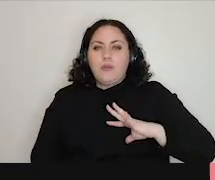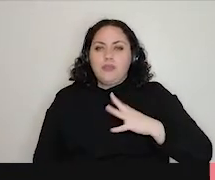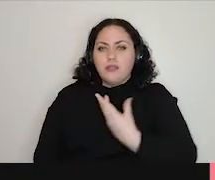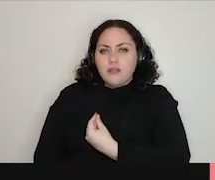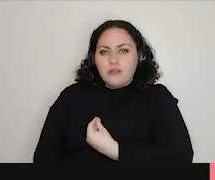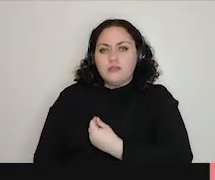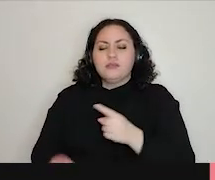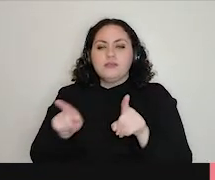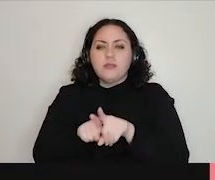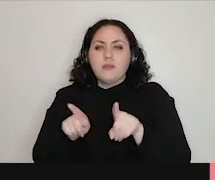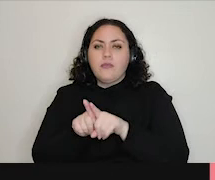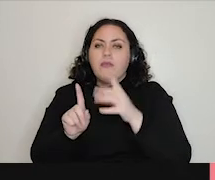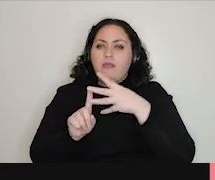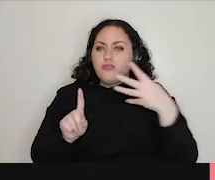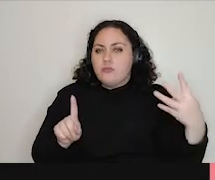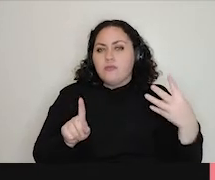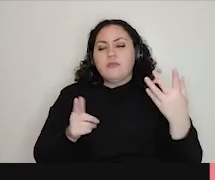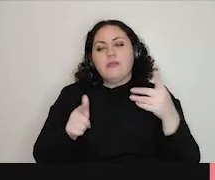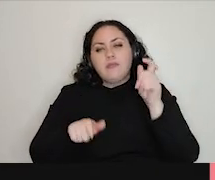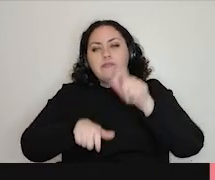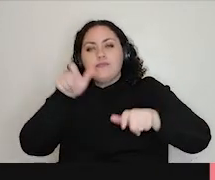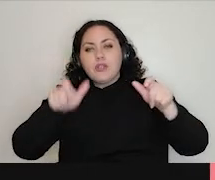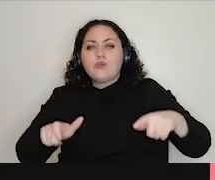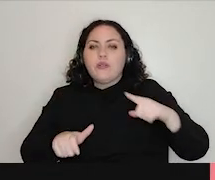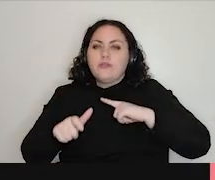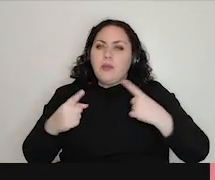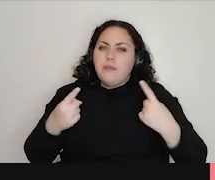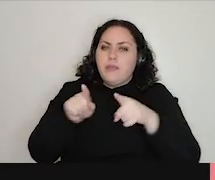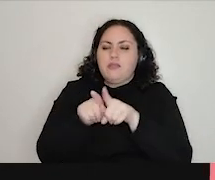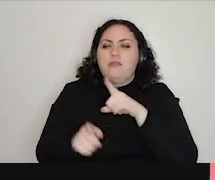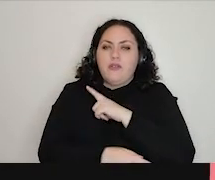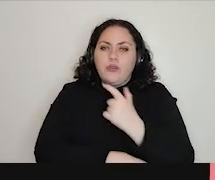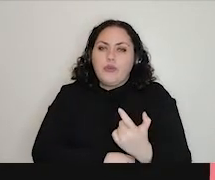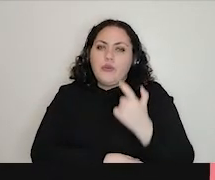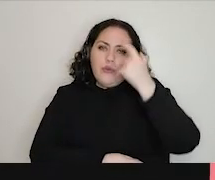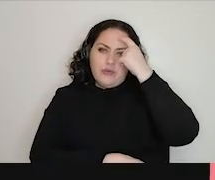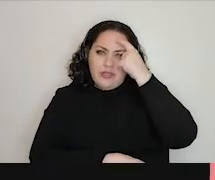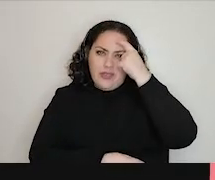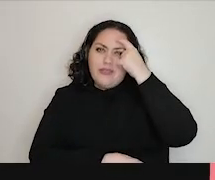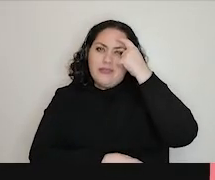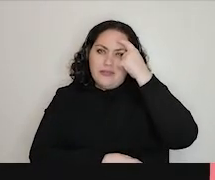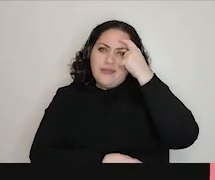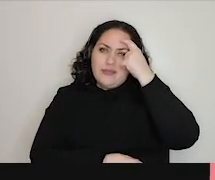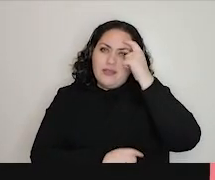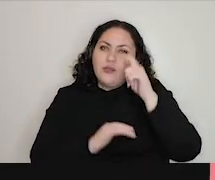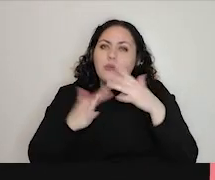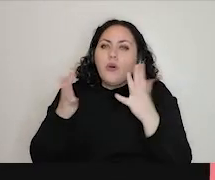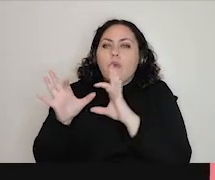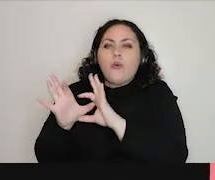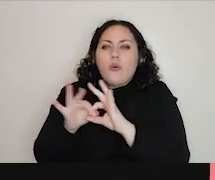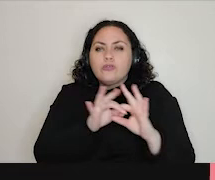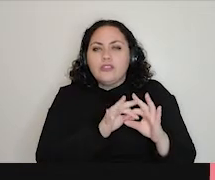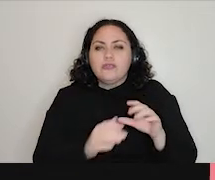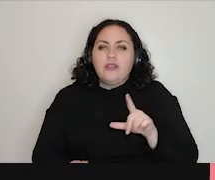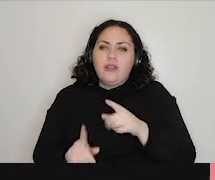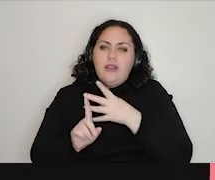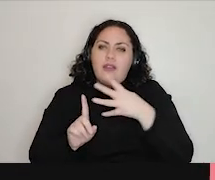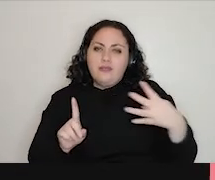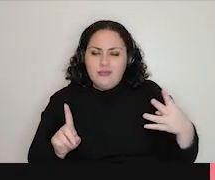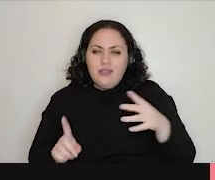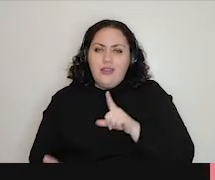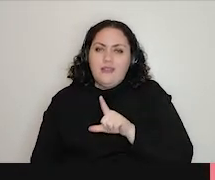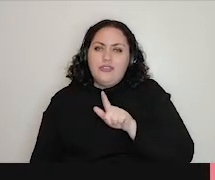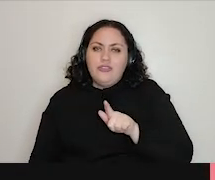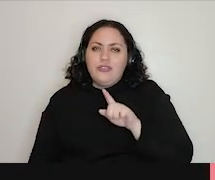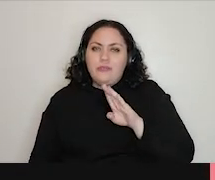também elas são parceiras e que têm consciência do contexto, né, da LGBTfobia, se